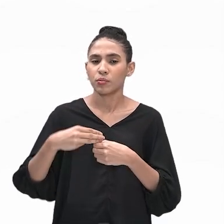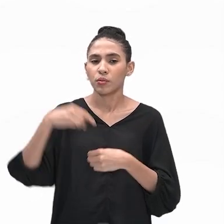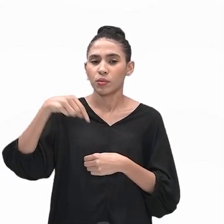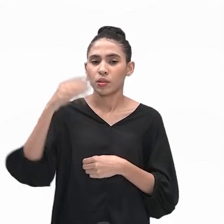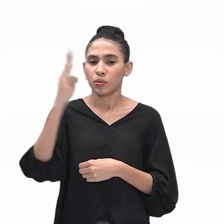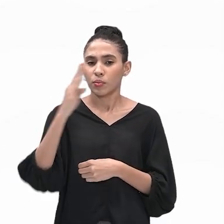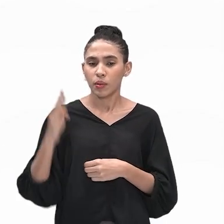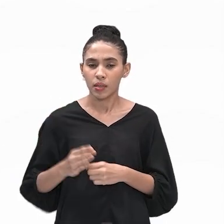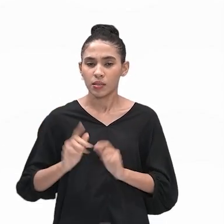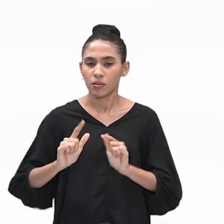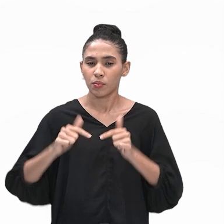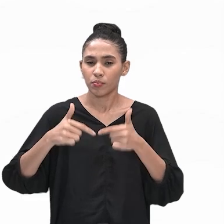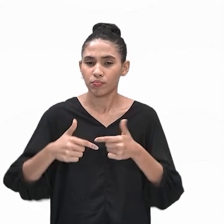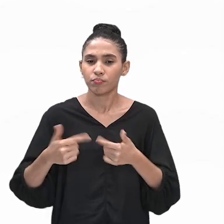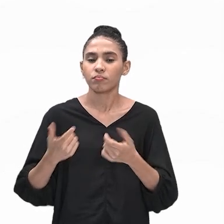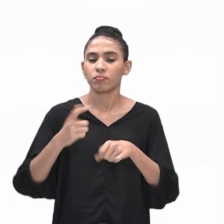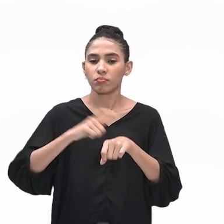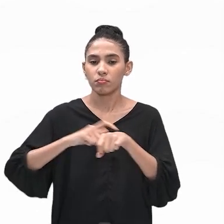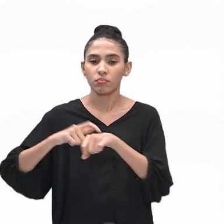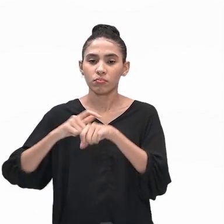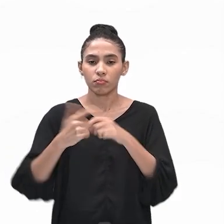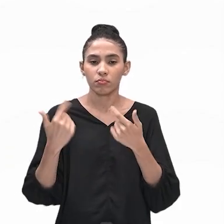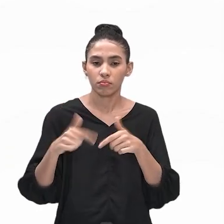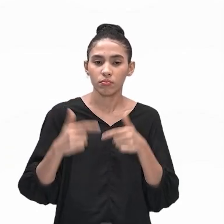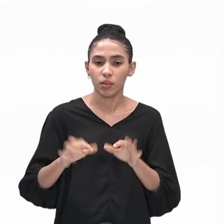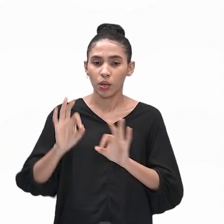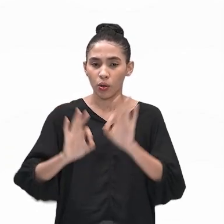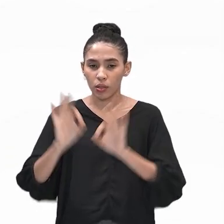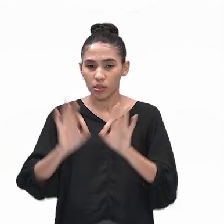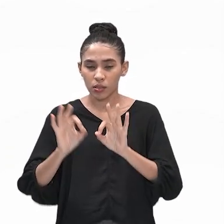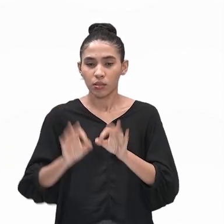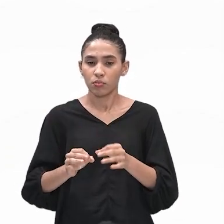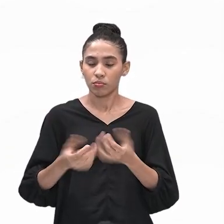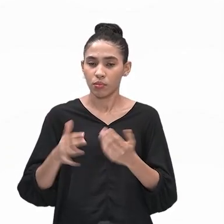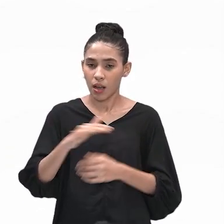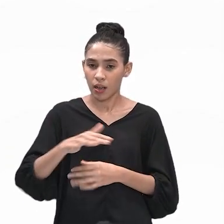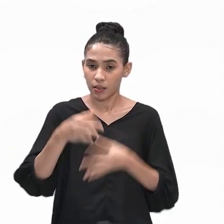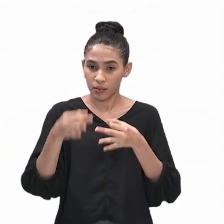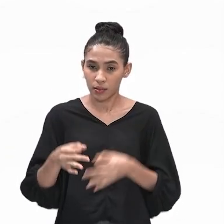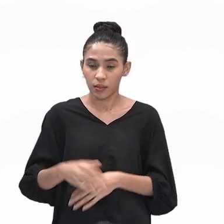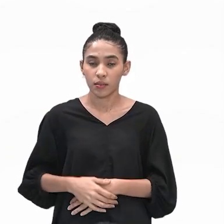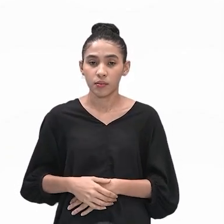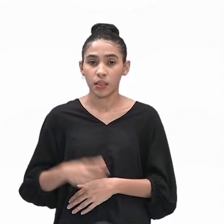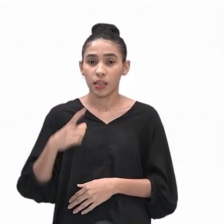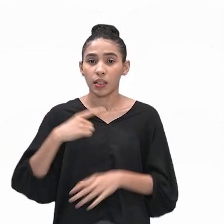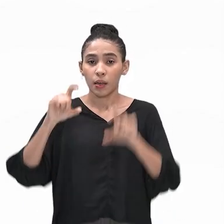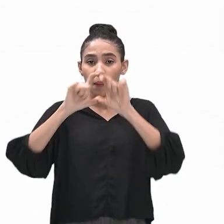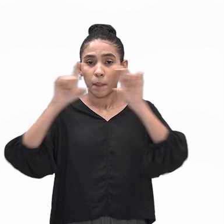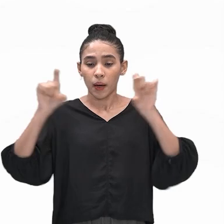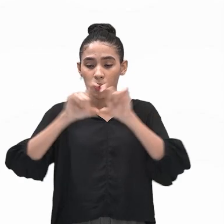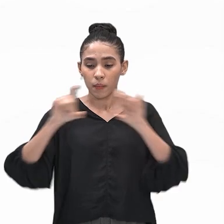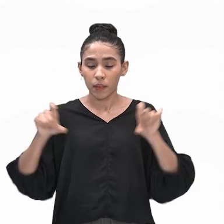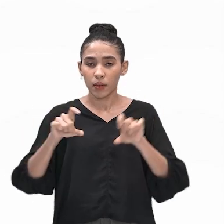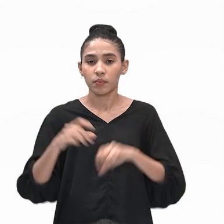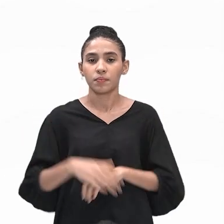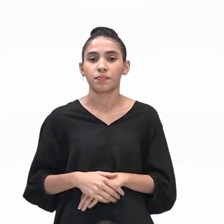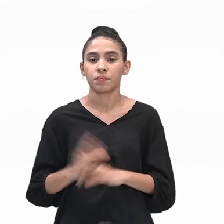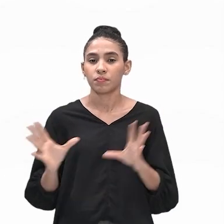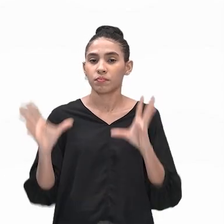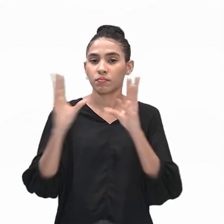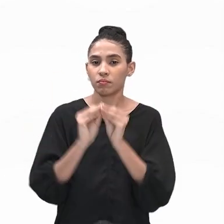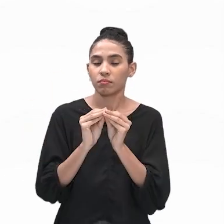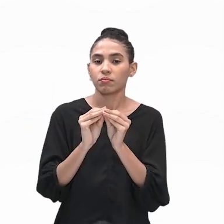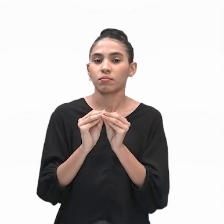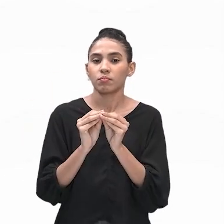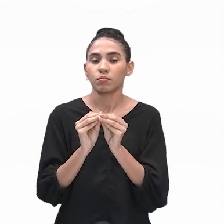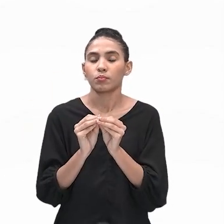trabalho coordenado e planejamento na área. Veja que eu tenho 2 parágrafos, trazendo 2 informações, e a conclusão só fechou, então, o